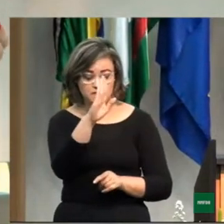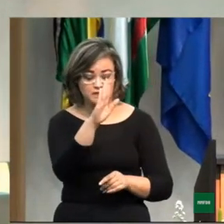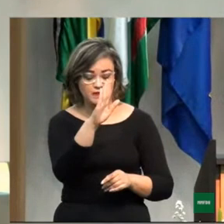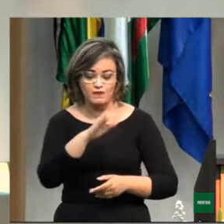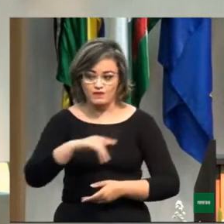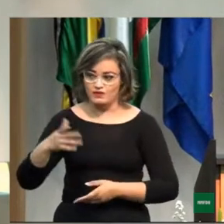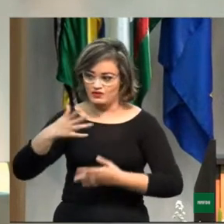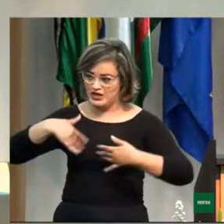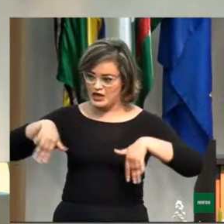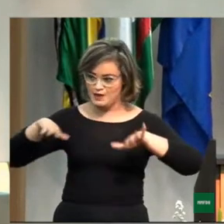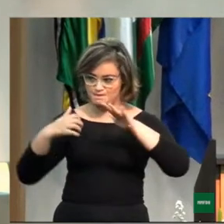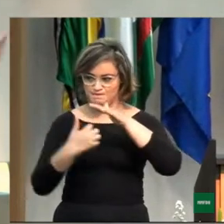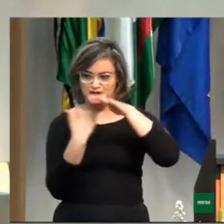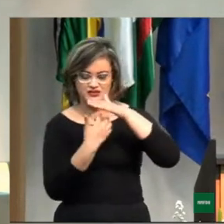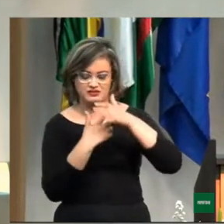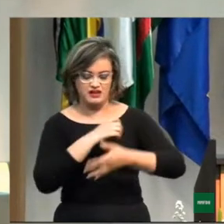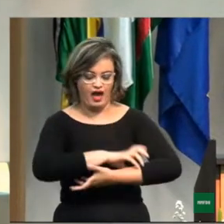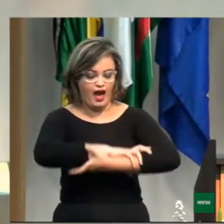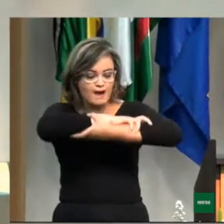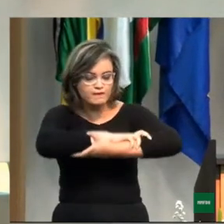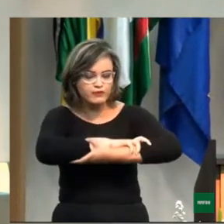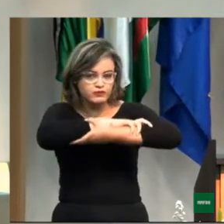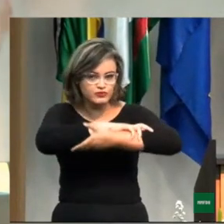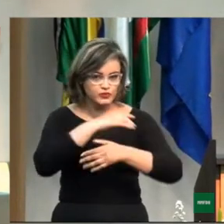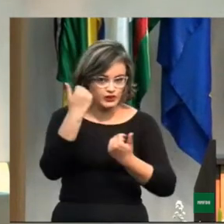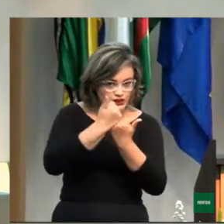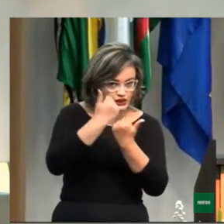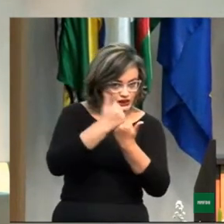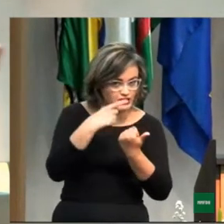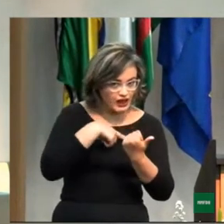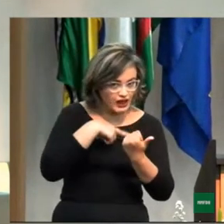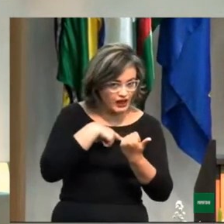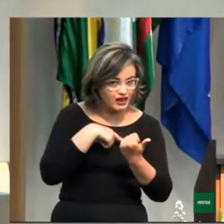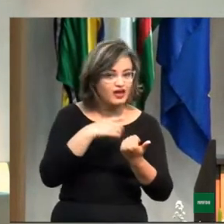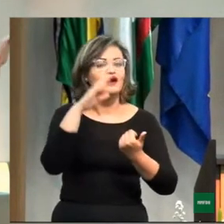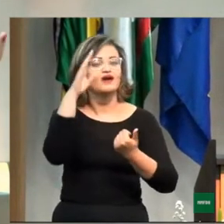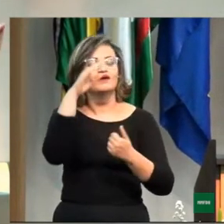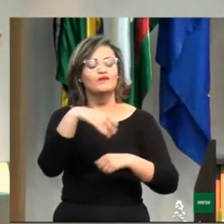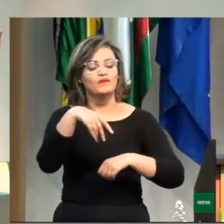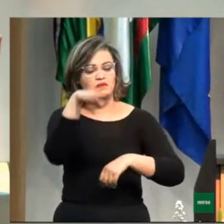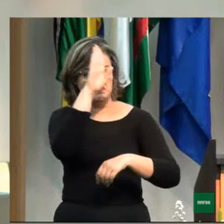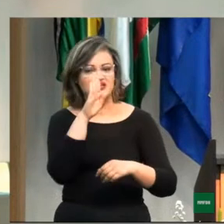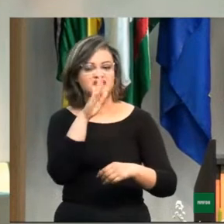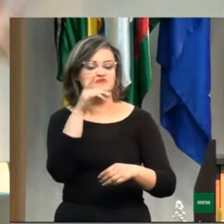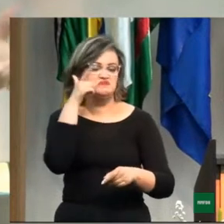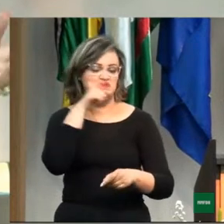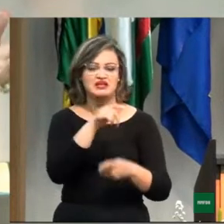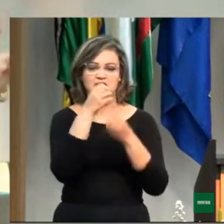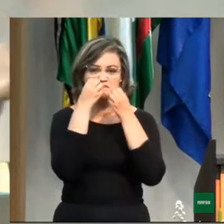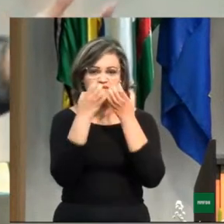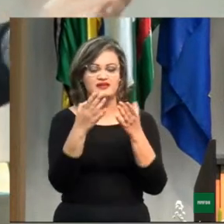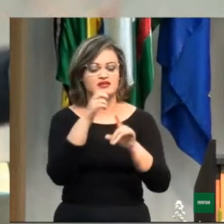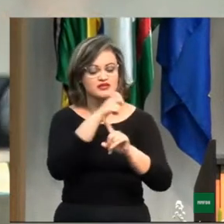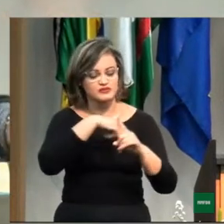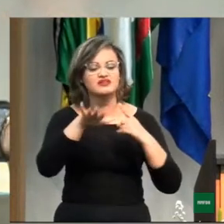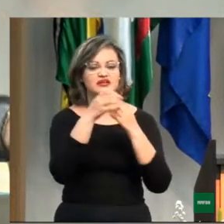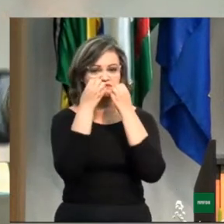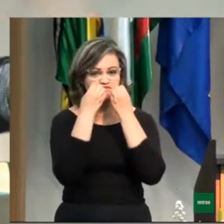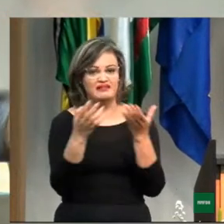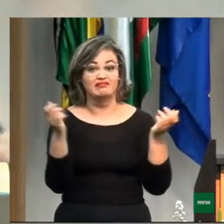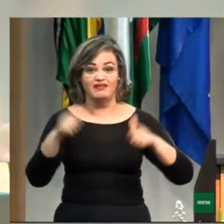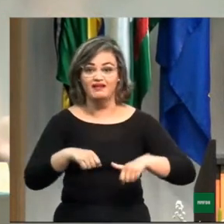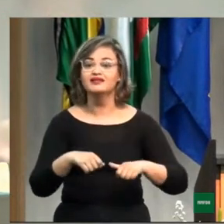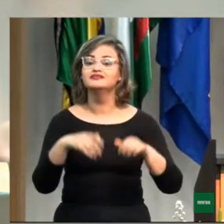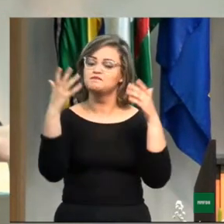empresas, o Brasil, como nação, ganha muito, e a sociedade também. Então, parabéns